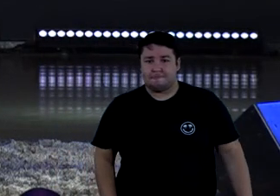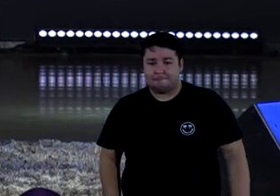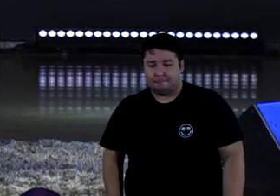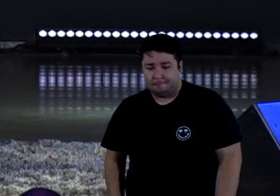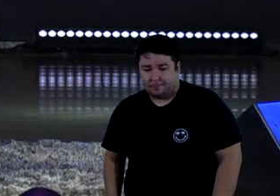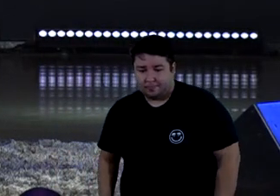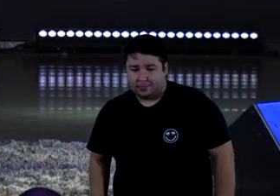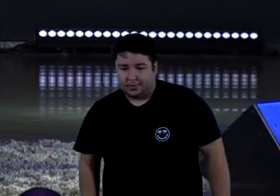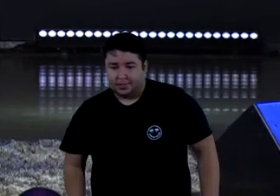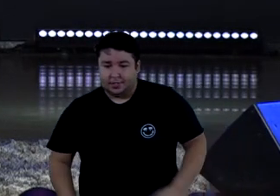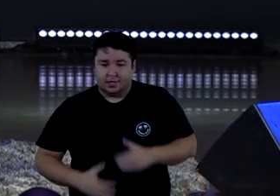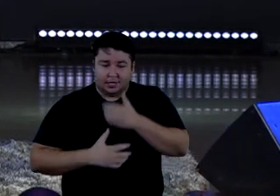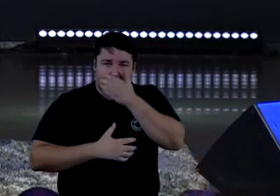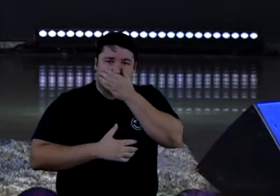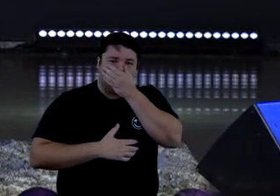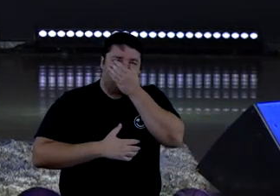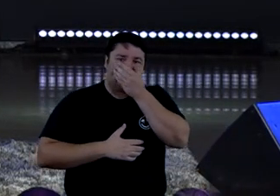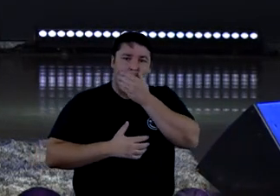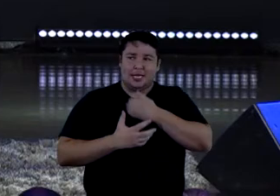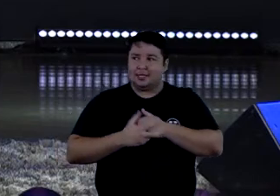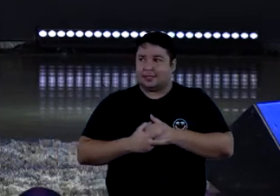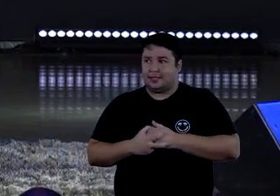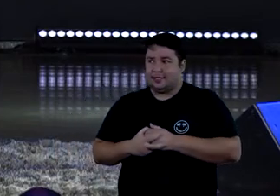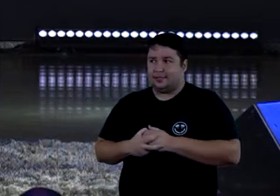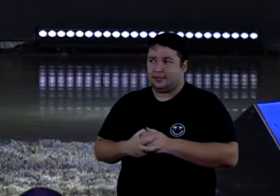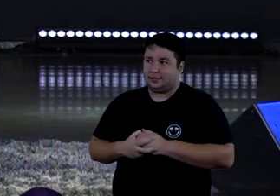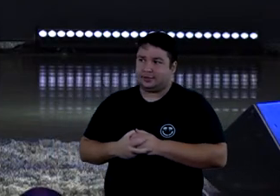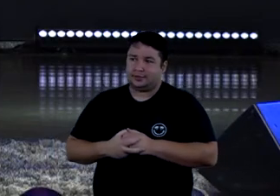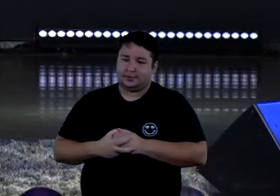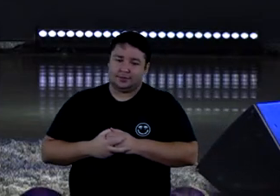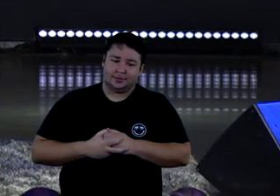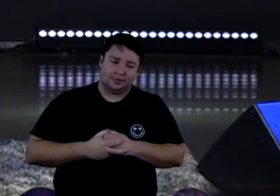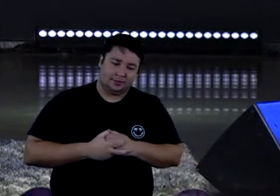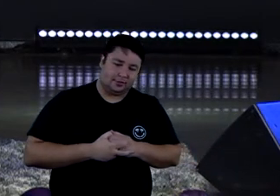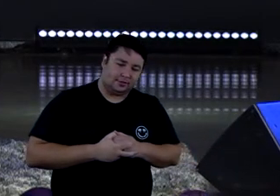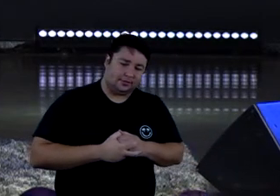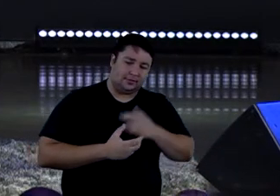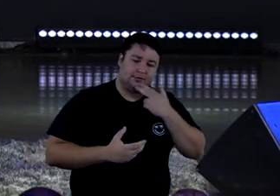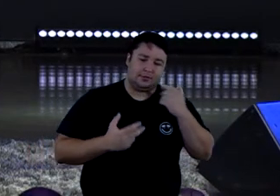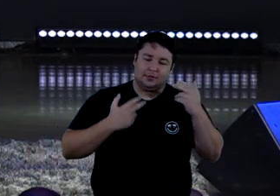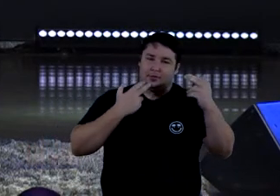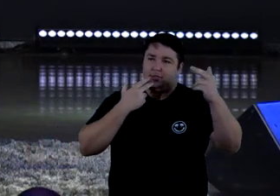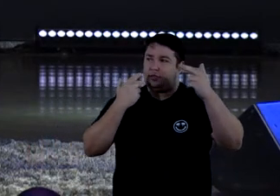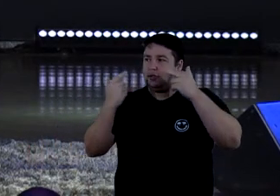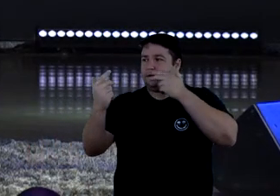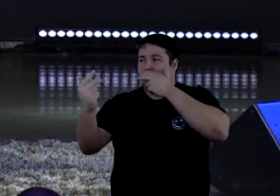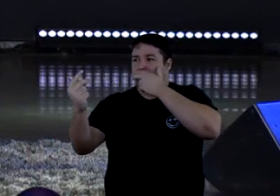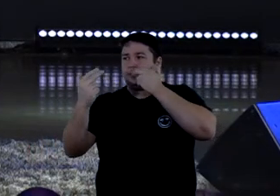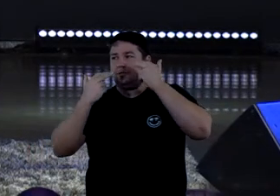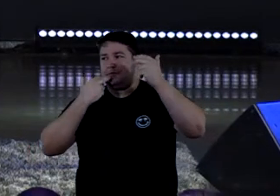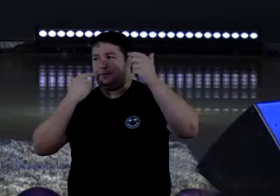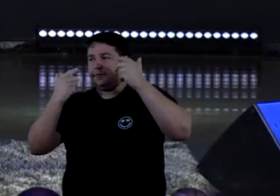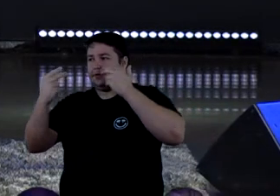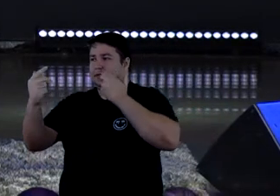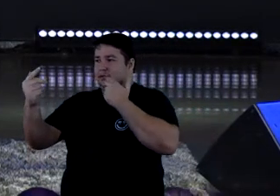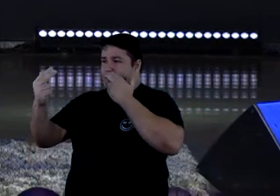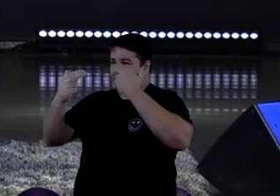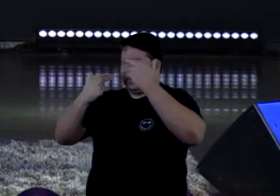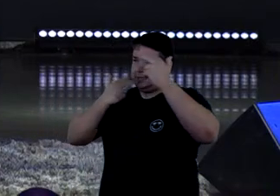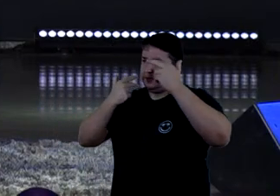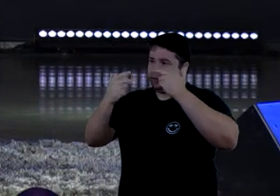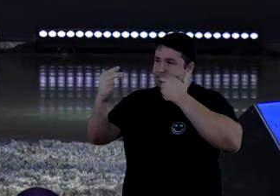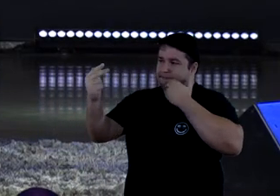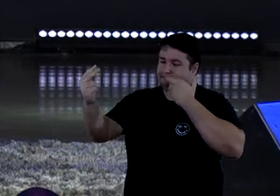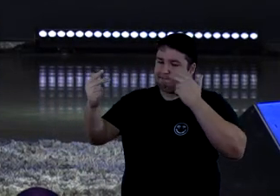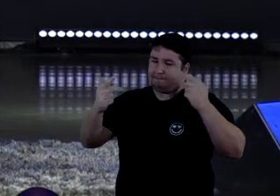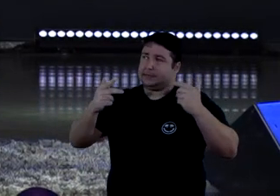Rararalabassei. Ora cantaradarebachei, alabassou. Oh, Espírito Santo, vem